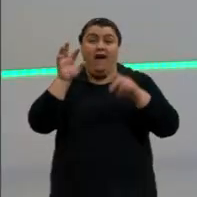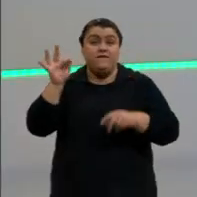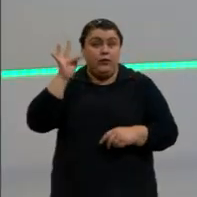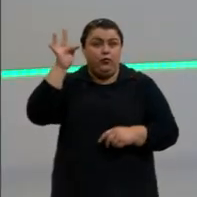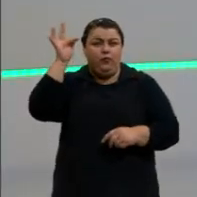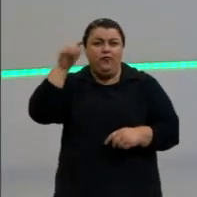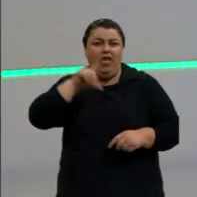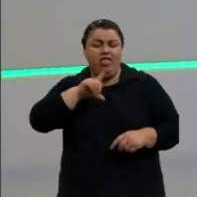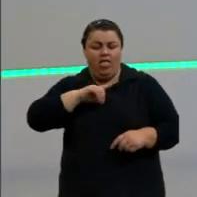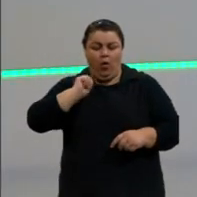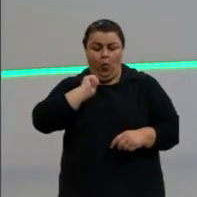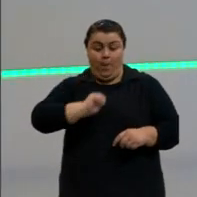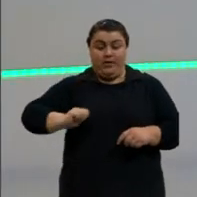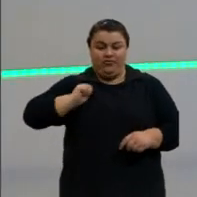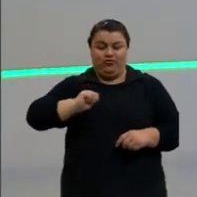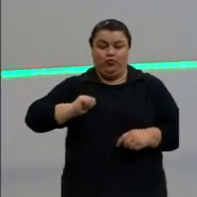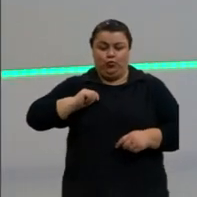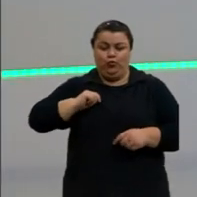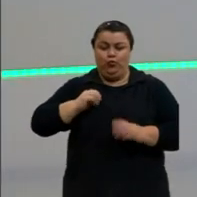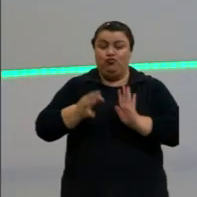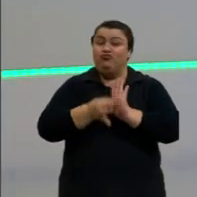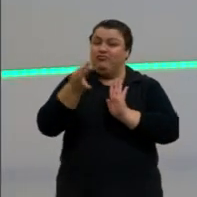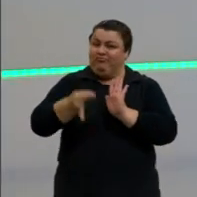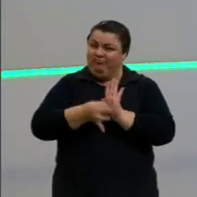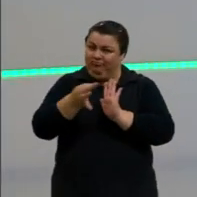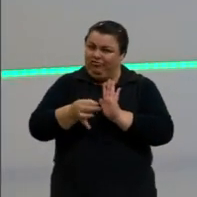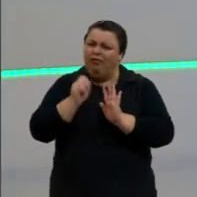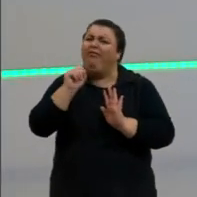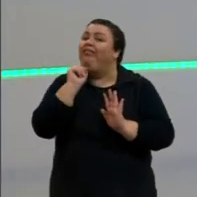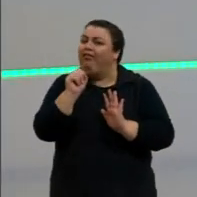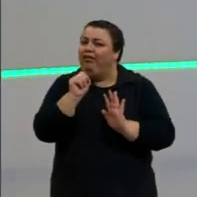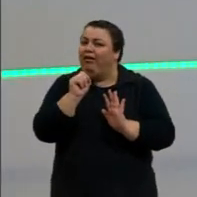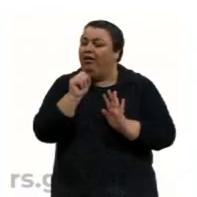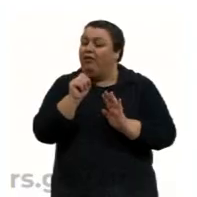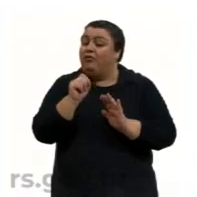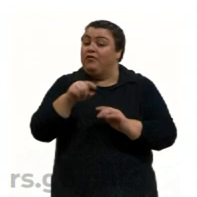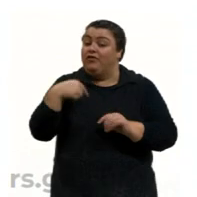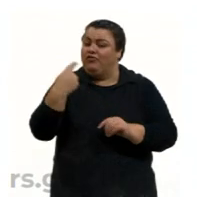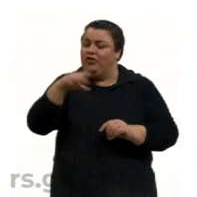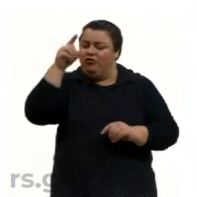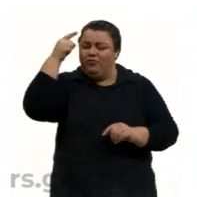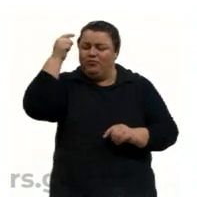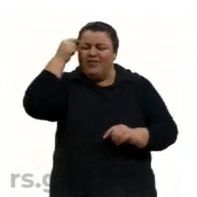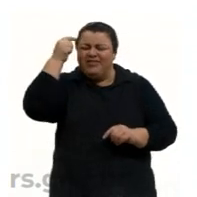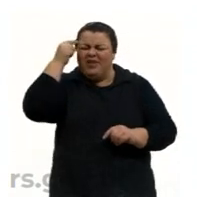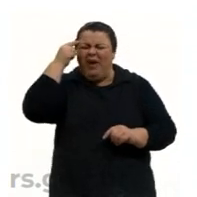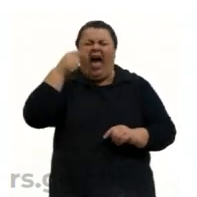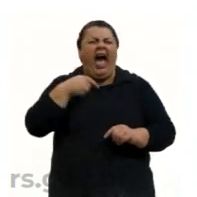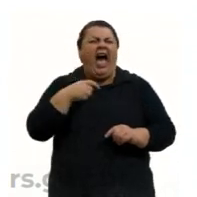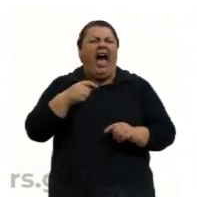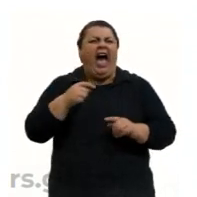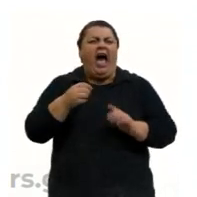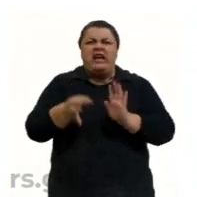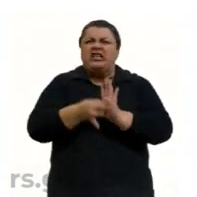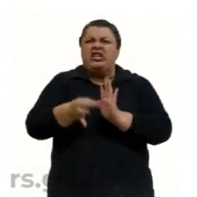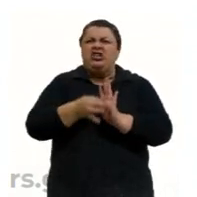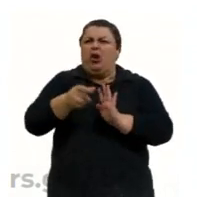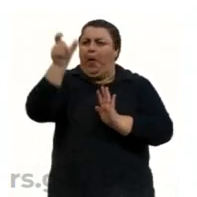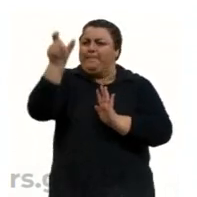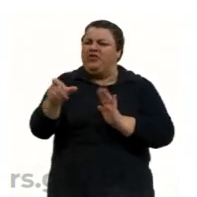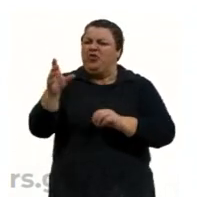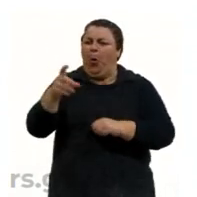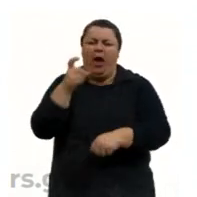é ter uma atitude crítica o que que é motivo de crítica muitas vezes pensamos a crítica é um cara chato que fica só criticando não